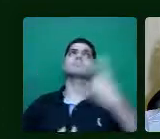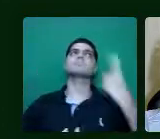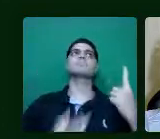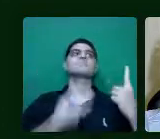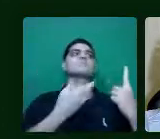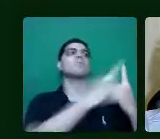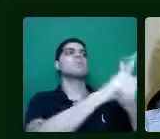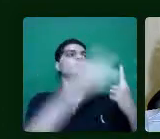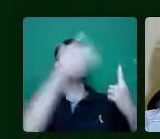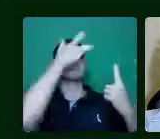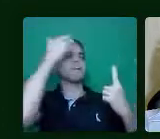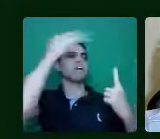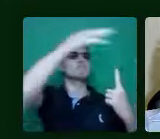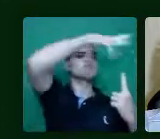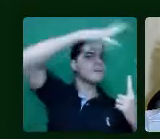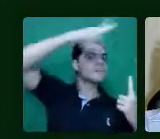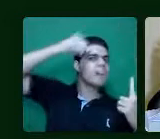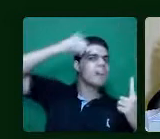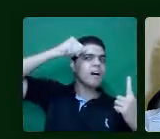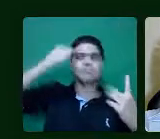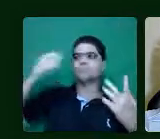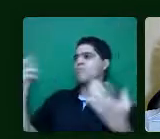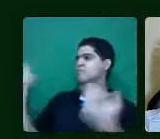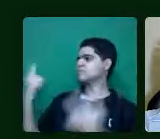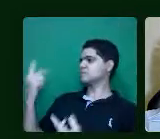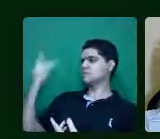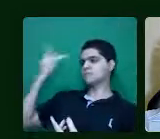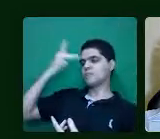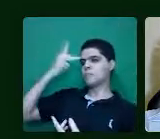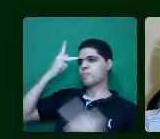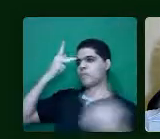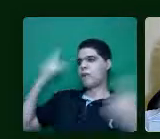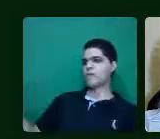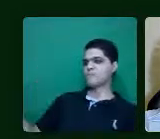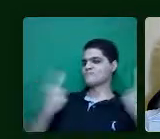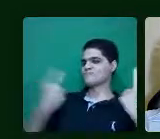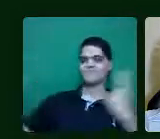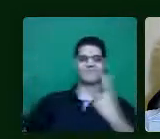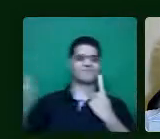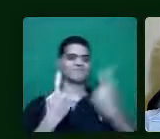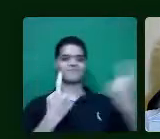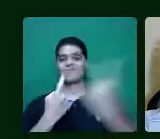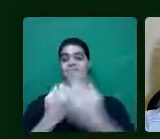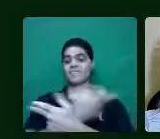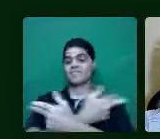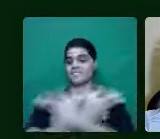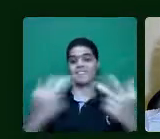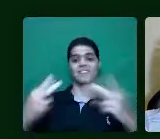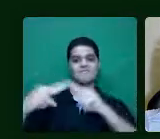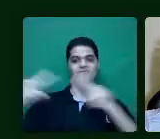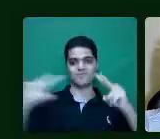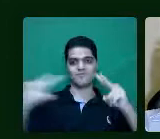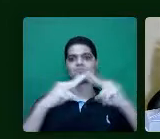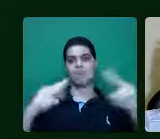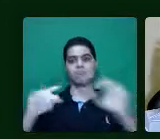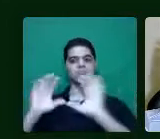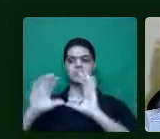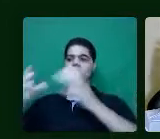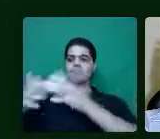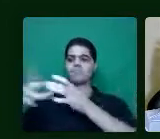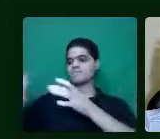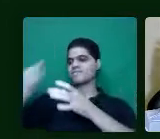de Manaus, uma pessoa de São Paulo, você pode ter times variados, não tem problema nenhum, quem vai montar o time é você vai